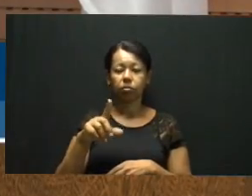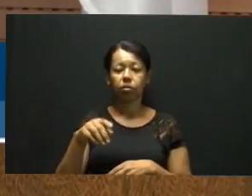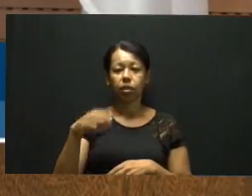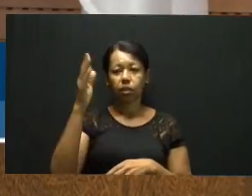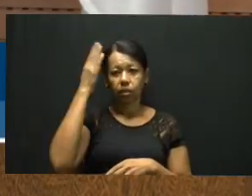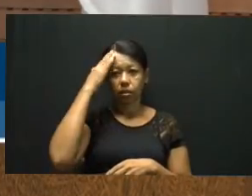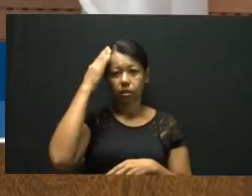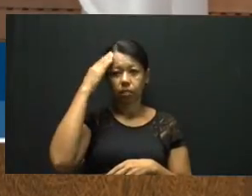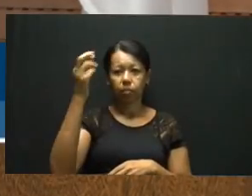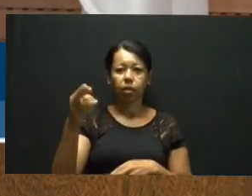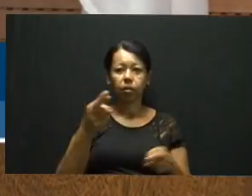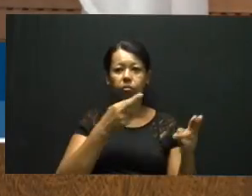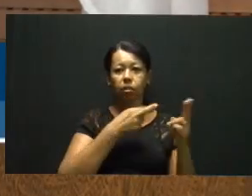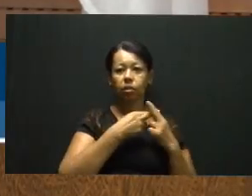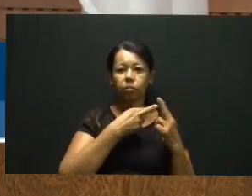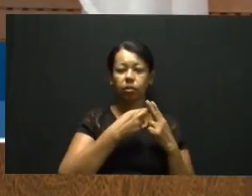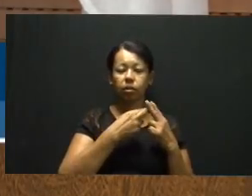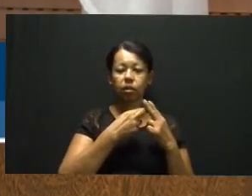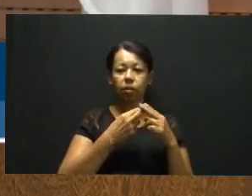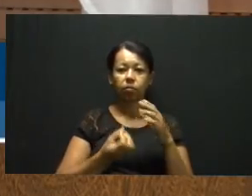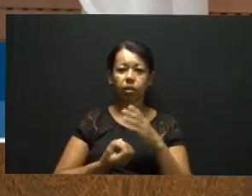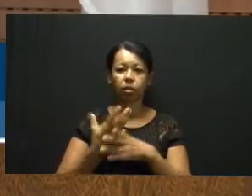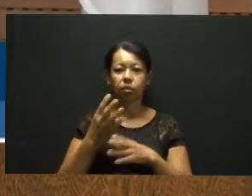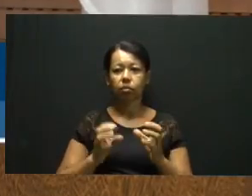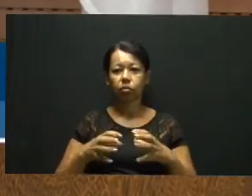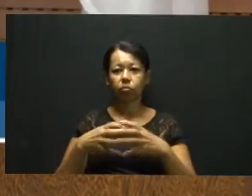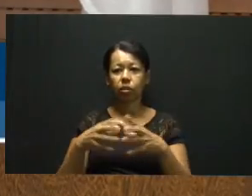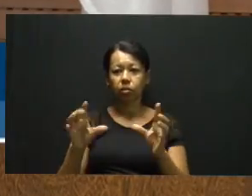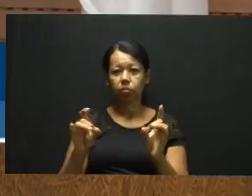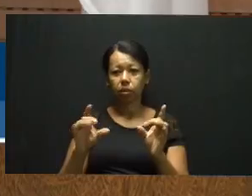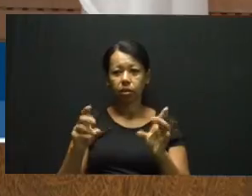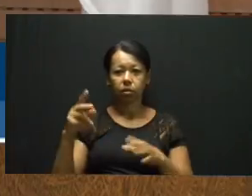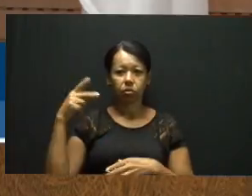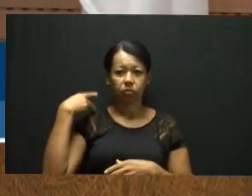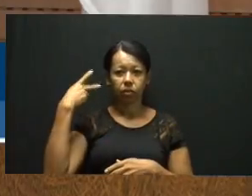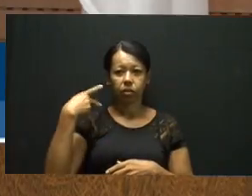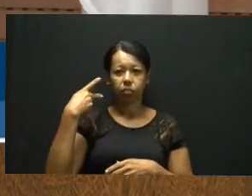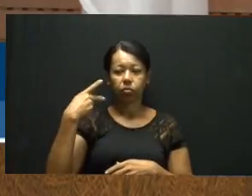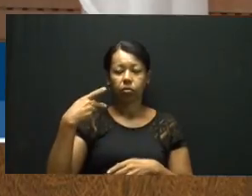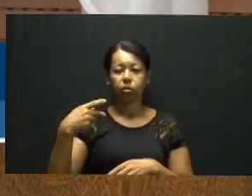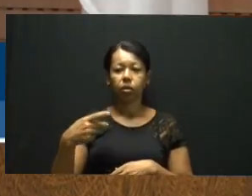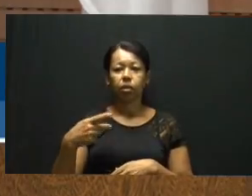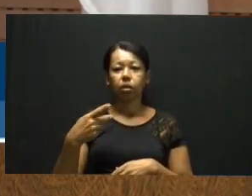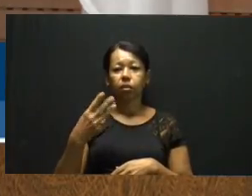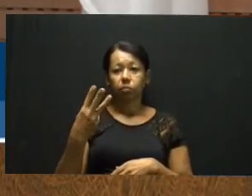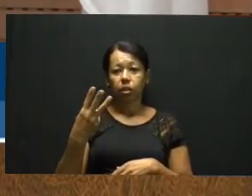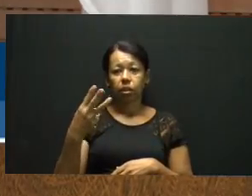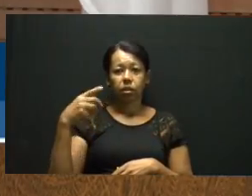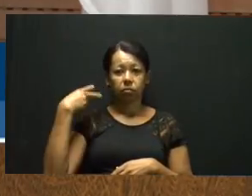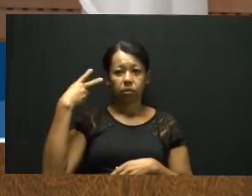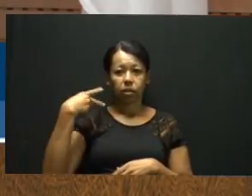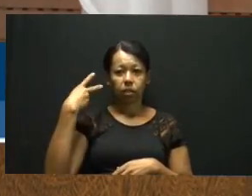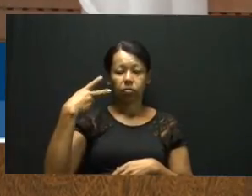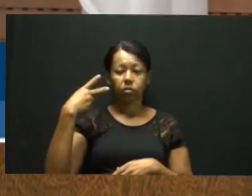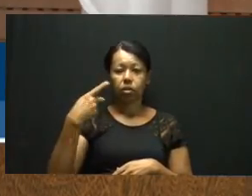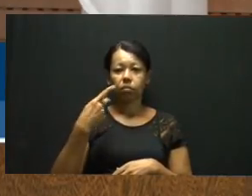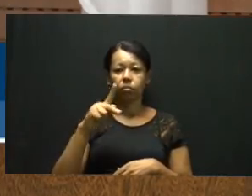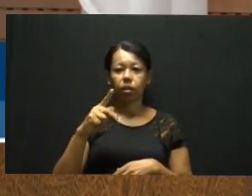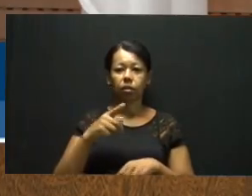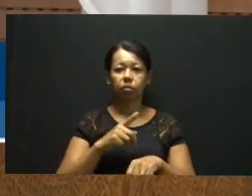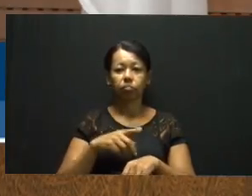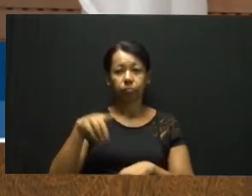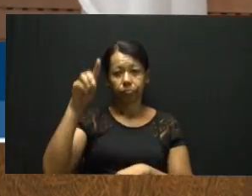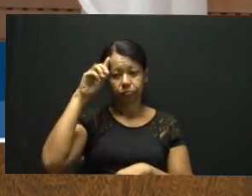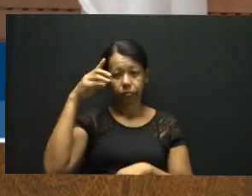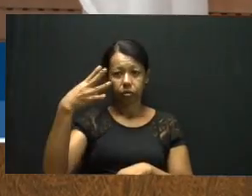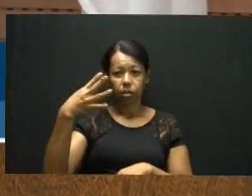e ouvido do outro plenário a formação de comissão especial de vereadores, composta por 3 vereadores, para o prazo de